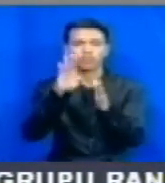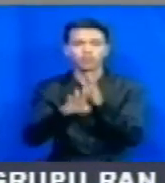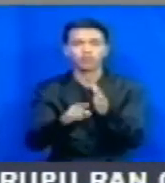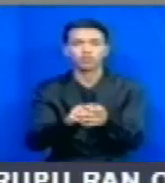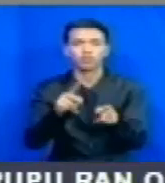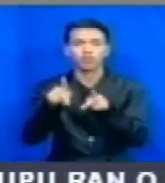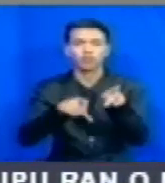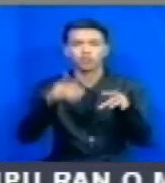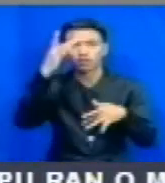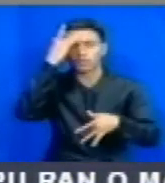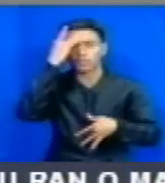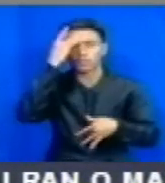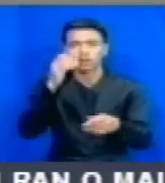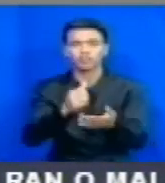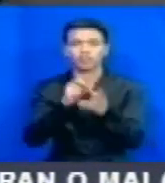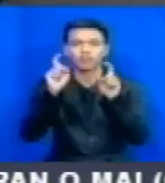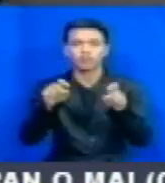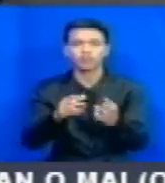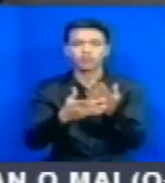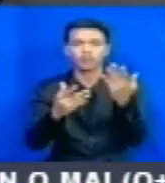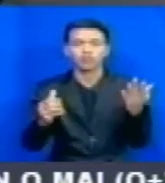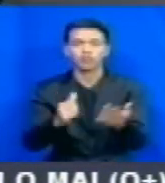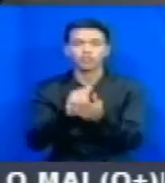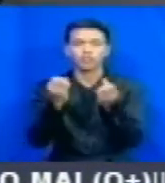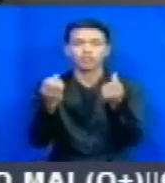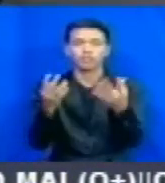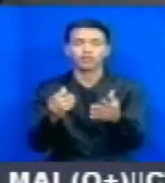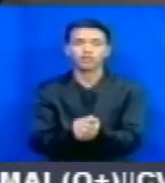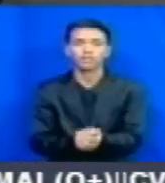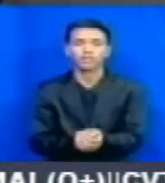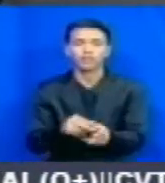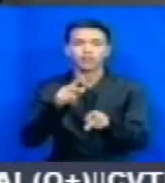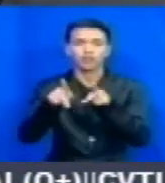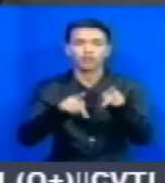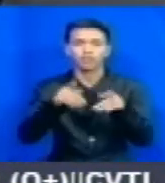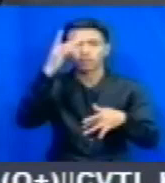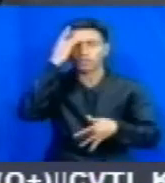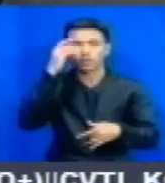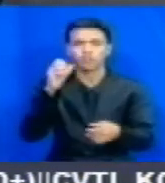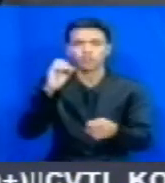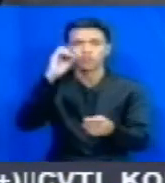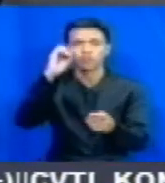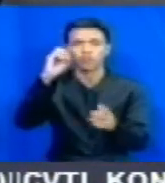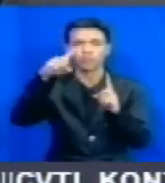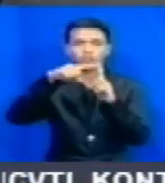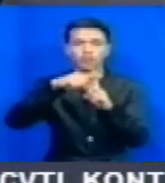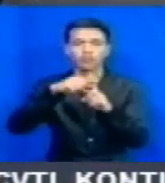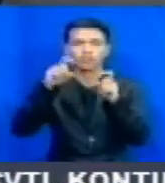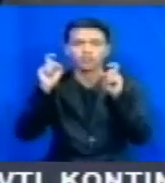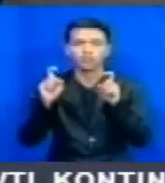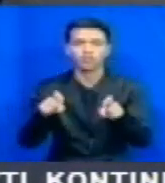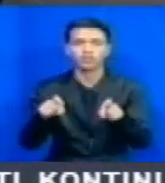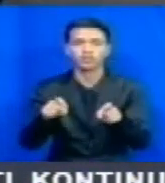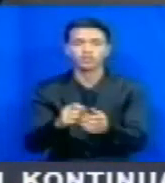paciente nebe precisa RAN baraclio. O paciente ser no mesmo RAN tipo O, é meu persia, nem frio para a fome, e